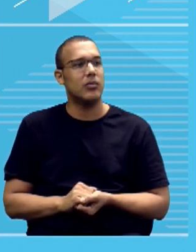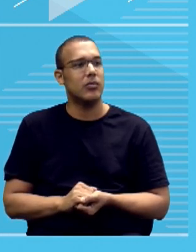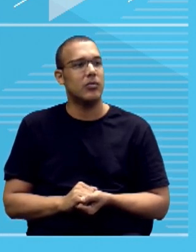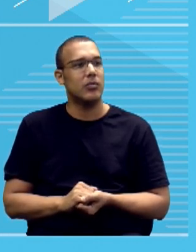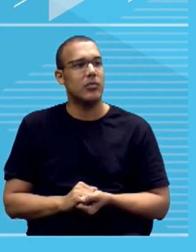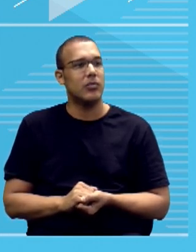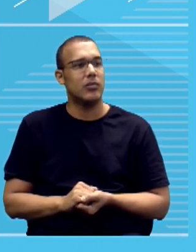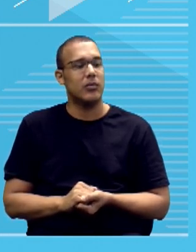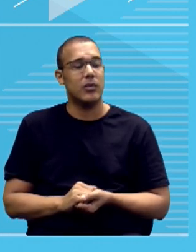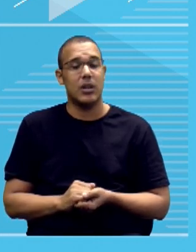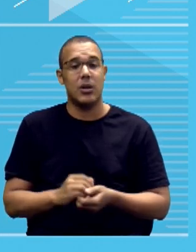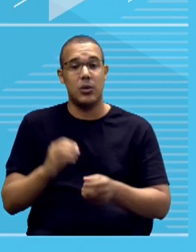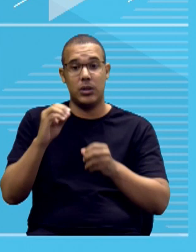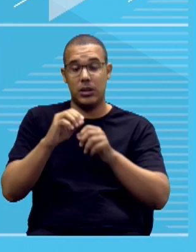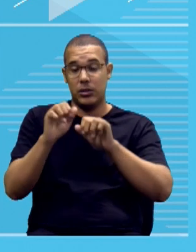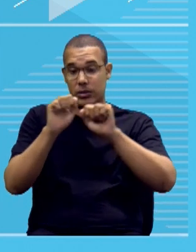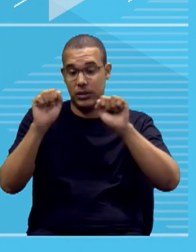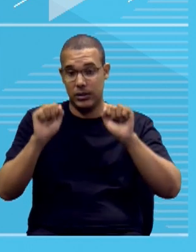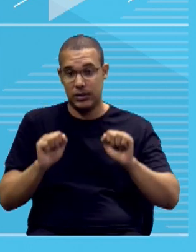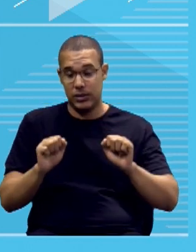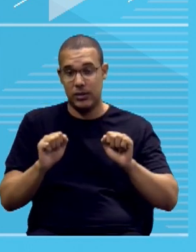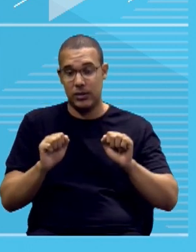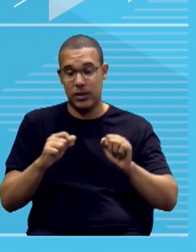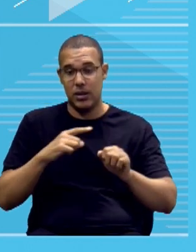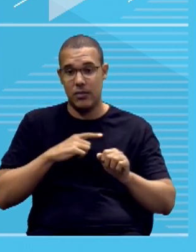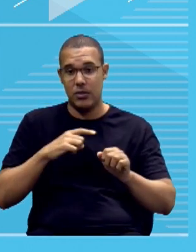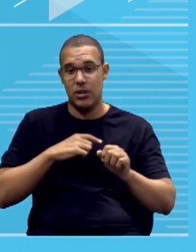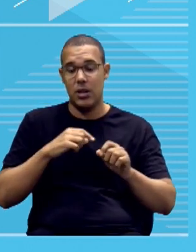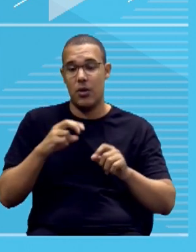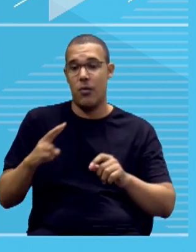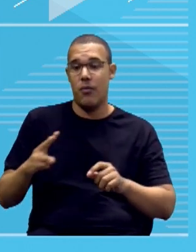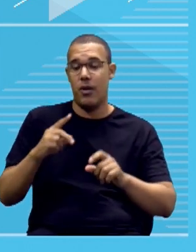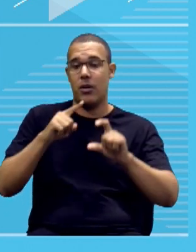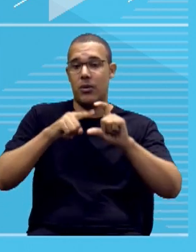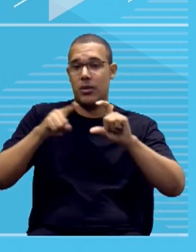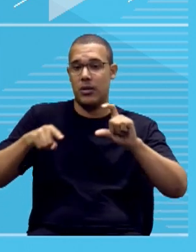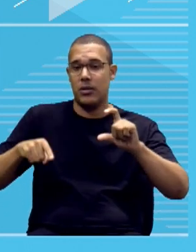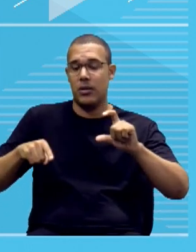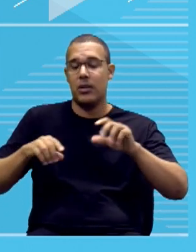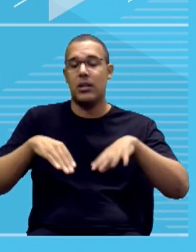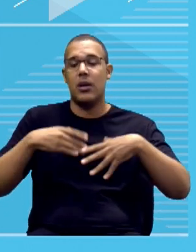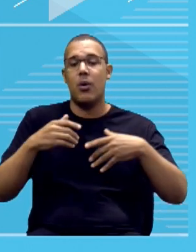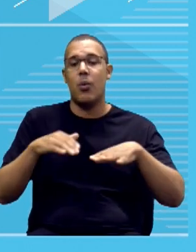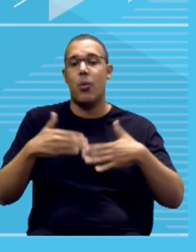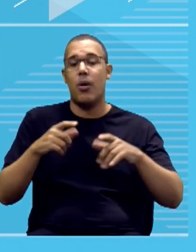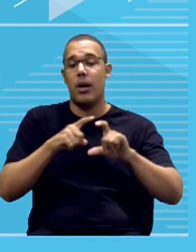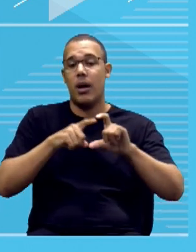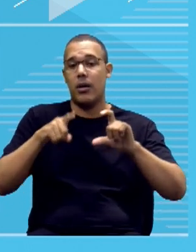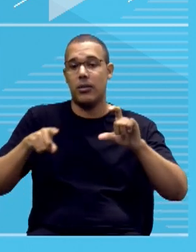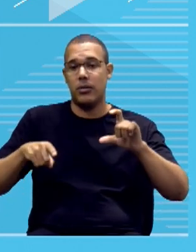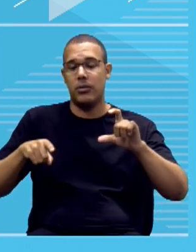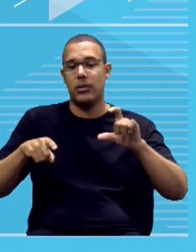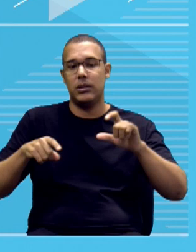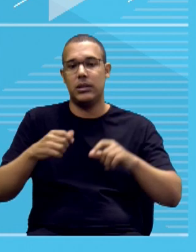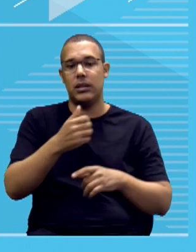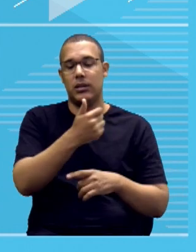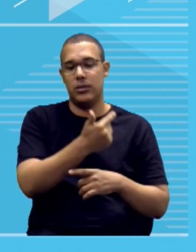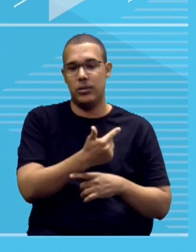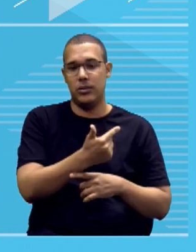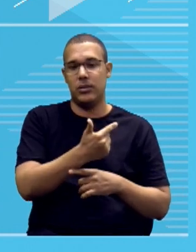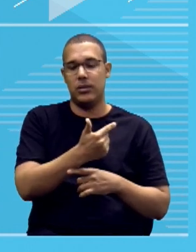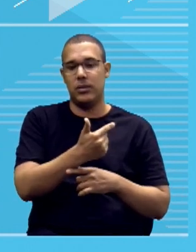isso, dentro de um sistema gerado, eu vou ter o valor da corrente. Então, quem seria a minha corrente? Seria